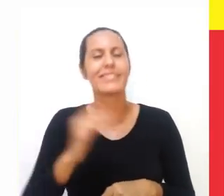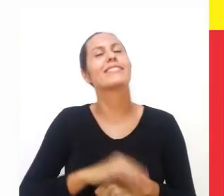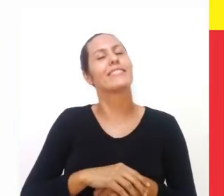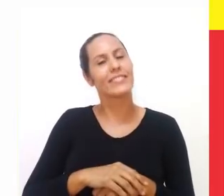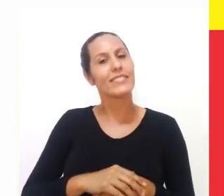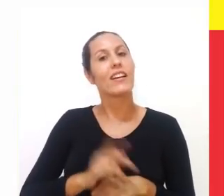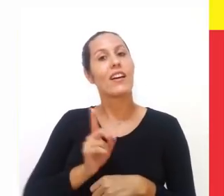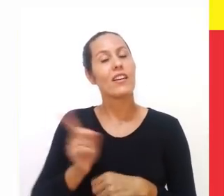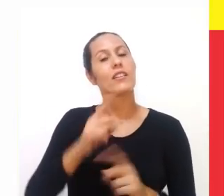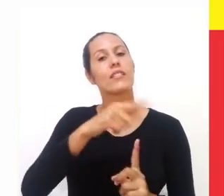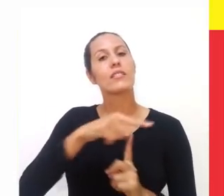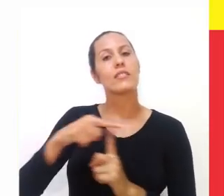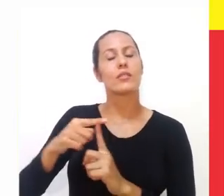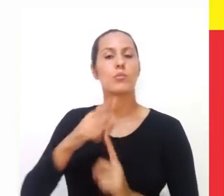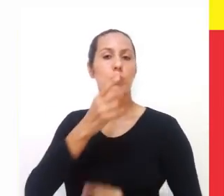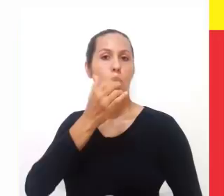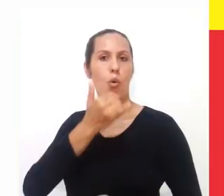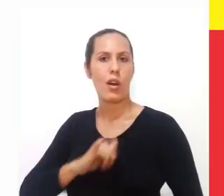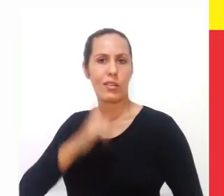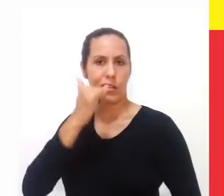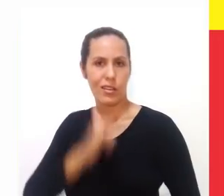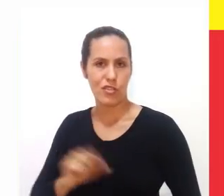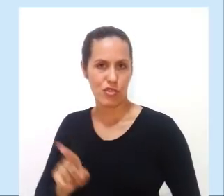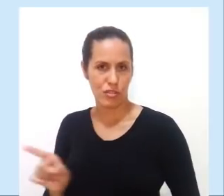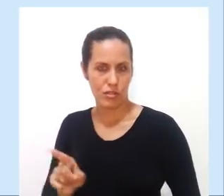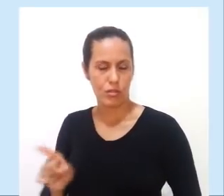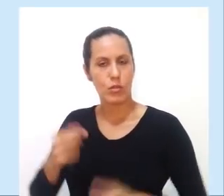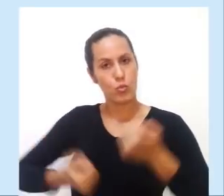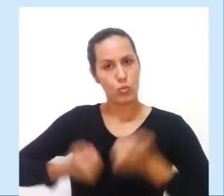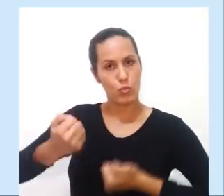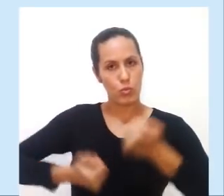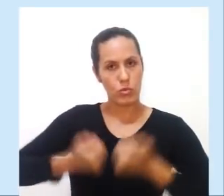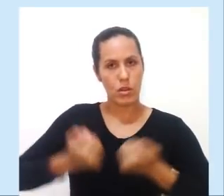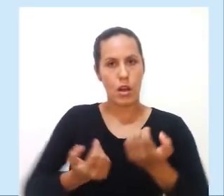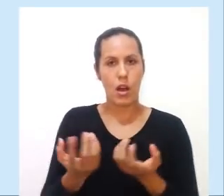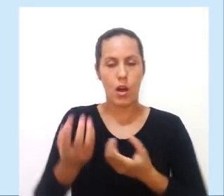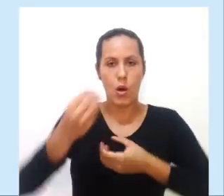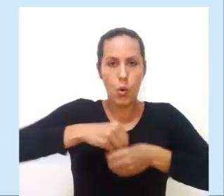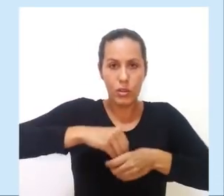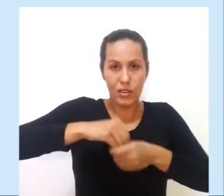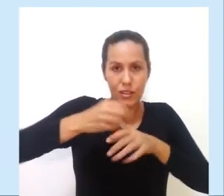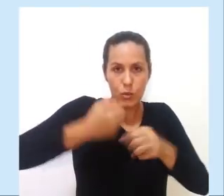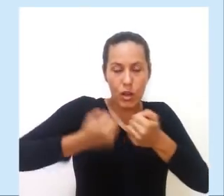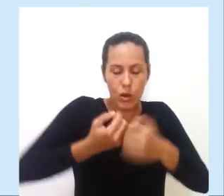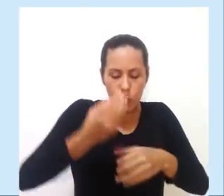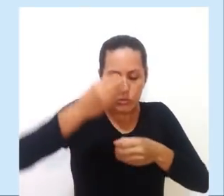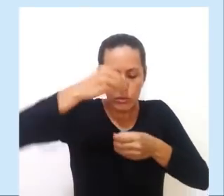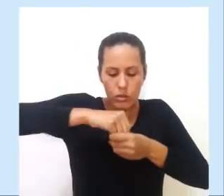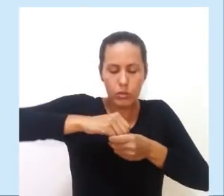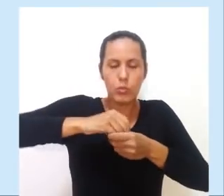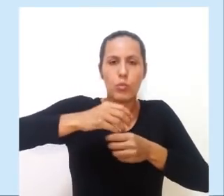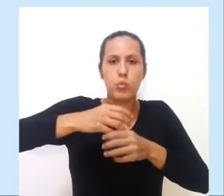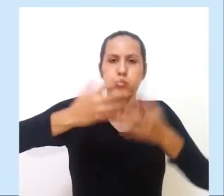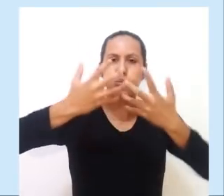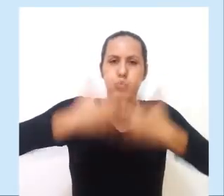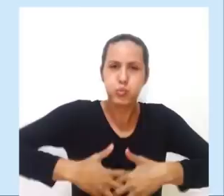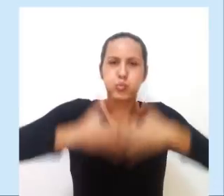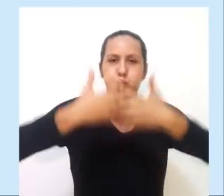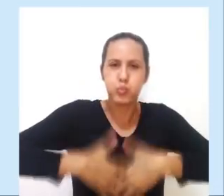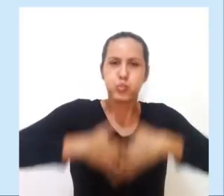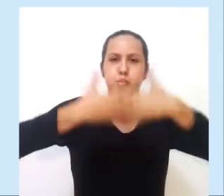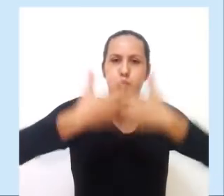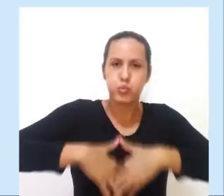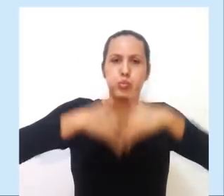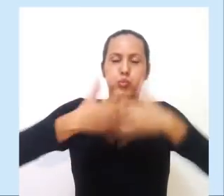bonitinho. Então, aí, essa energia do carro que está sendo utilizada durante a queima do combustível, né, é a